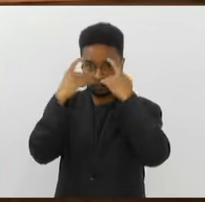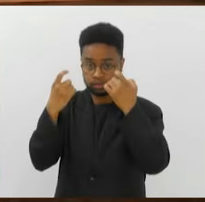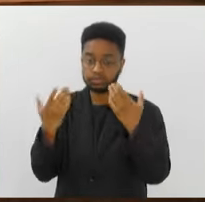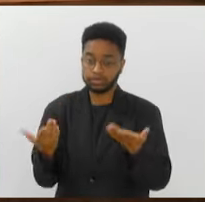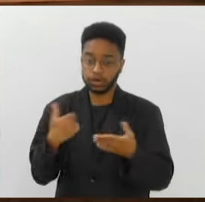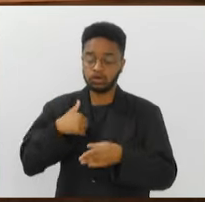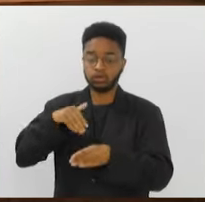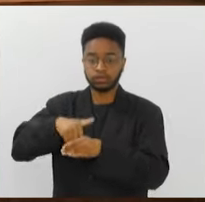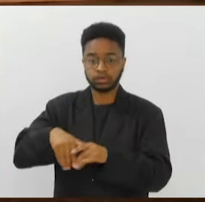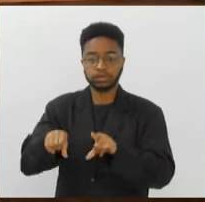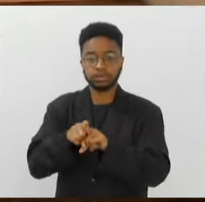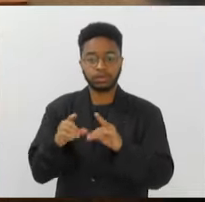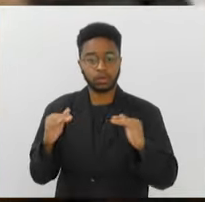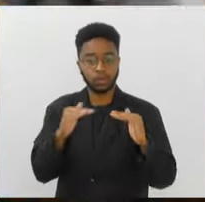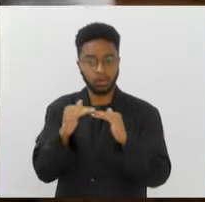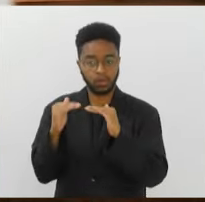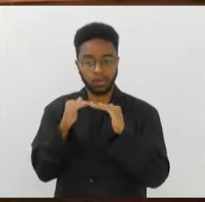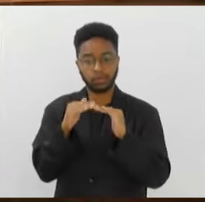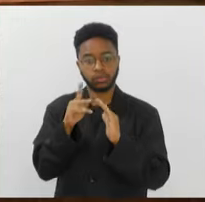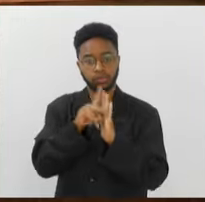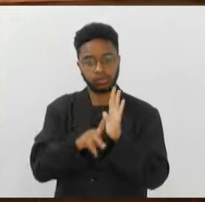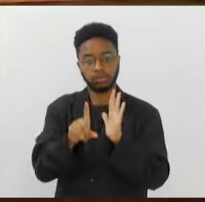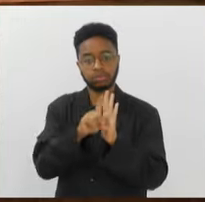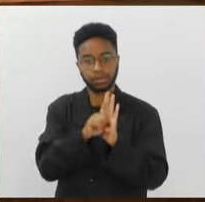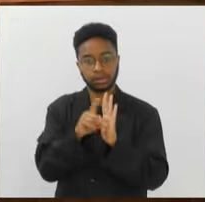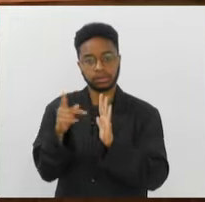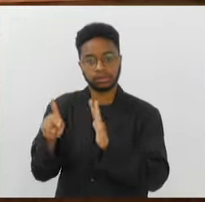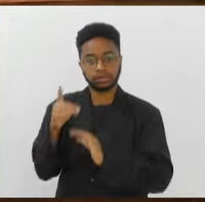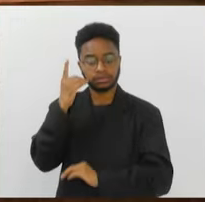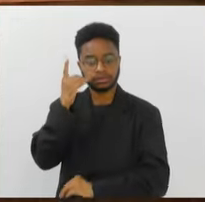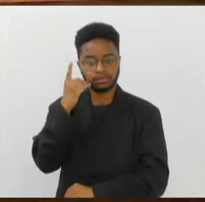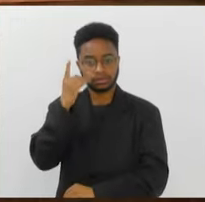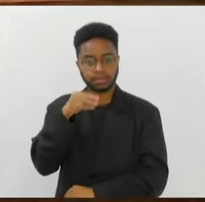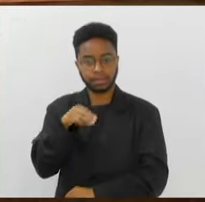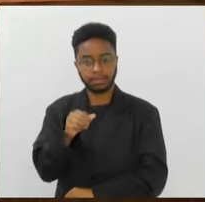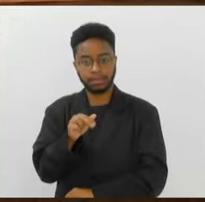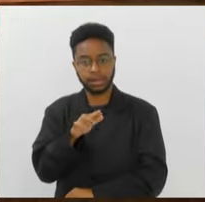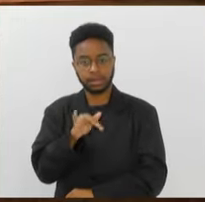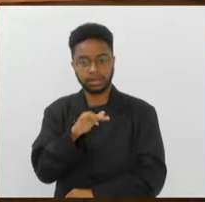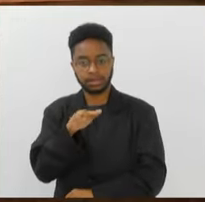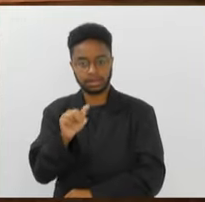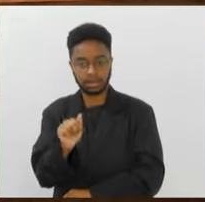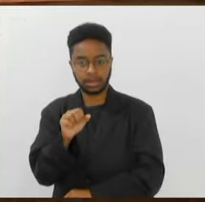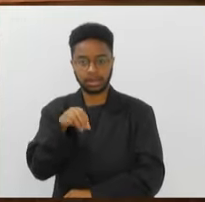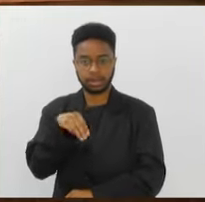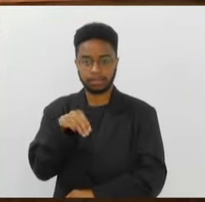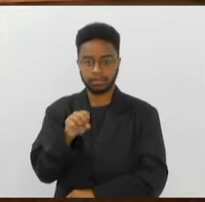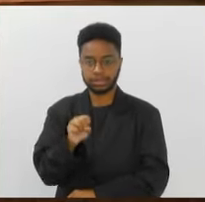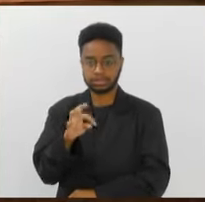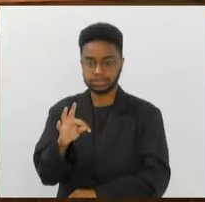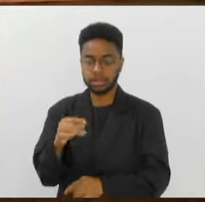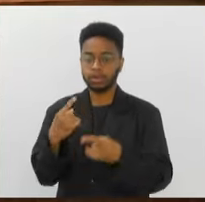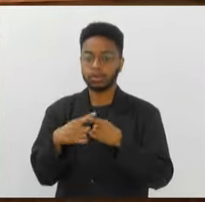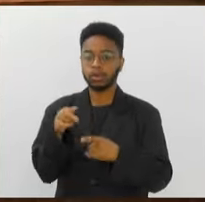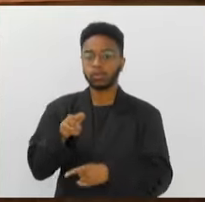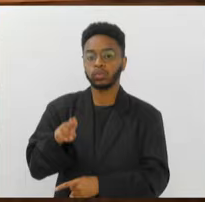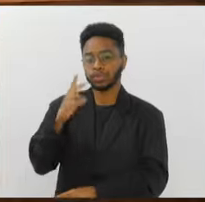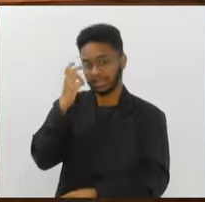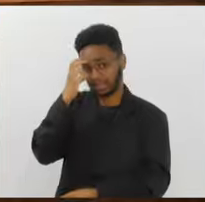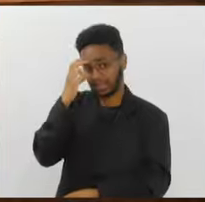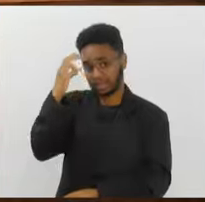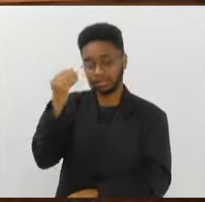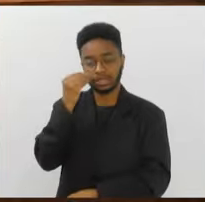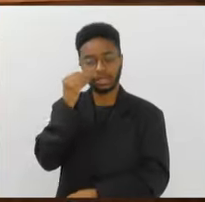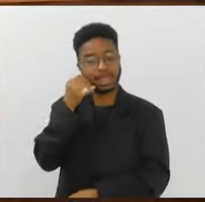também favoravelmente ao projeto da deputada Marina, do MST, que usa da inteligência